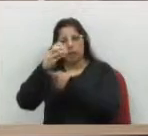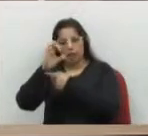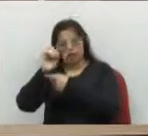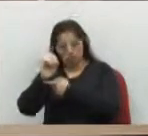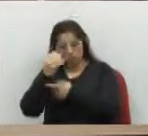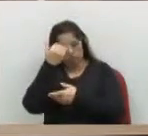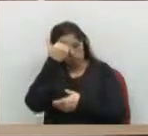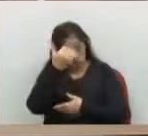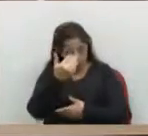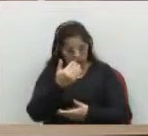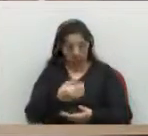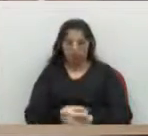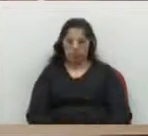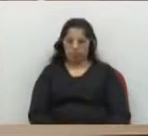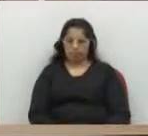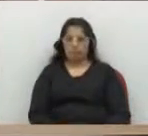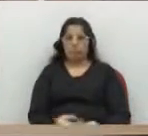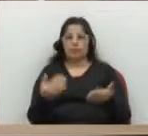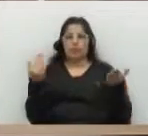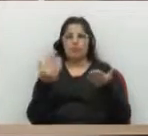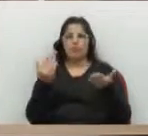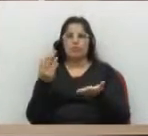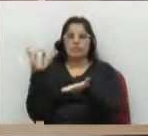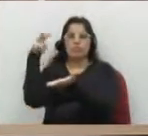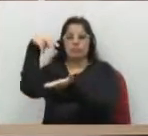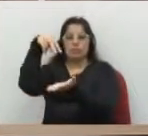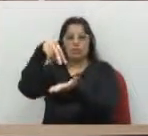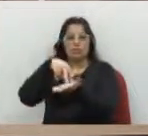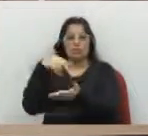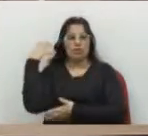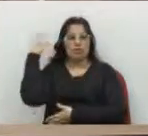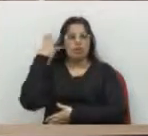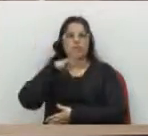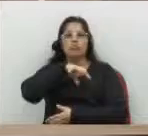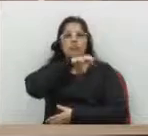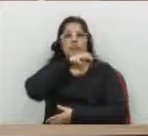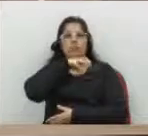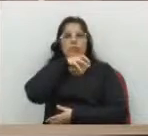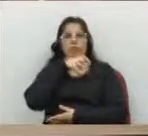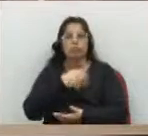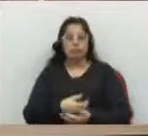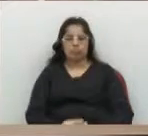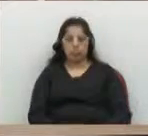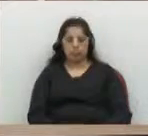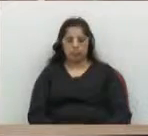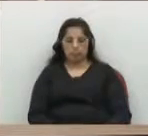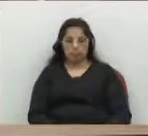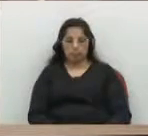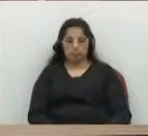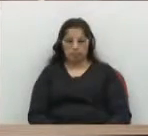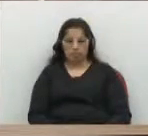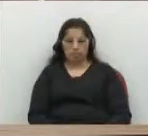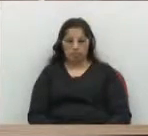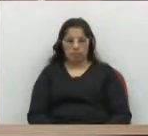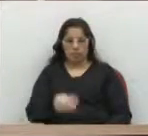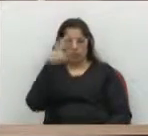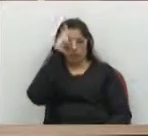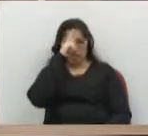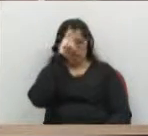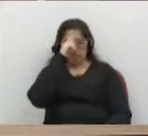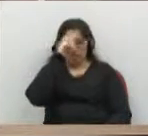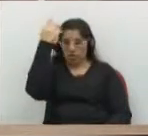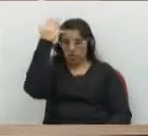Agora com a palavra o vereador André Henrique Tigrão, lembrando que a vereadora Érica Tanque pediu logo em seguida. Queria